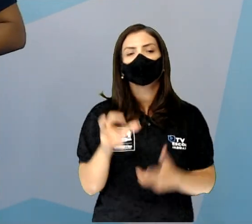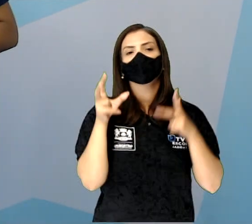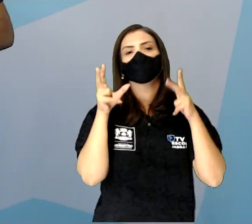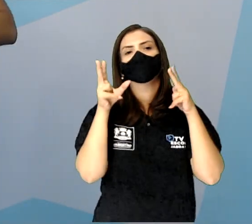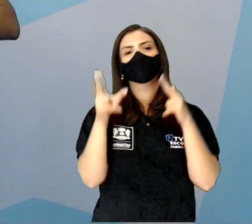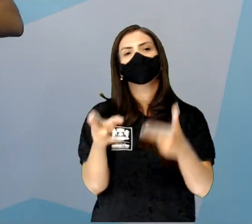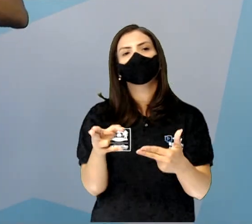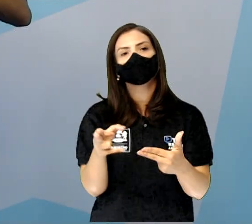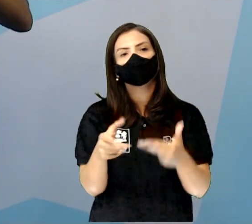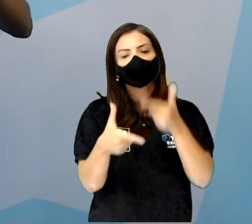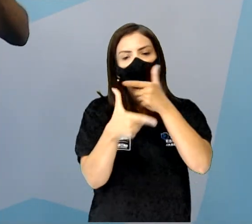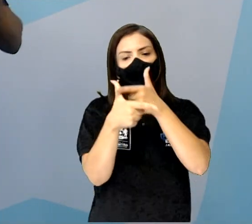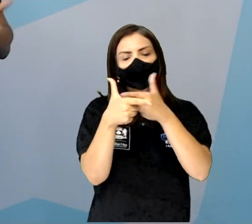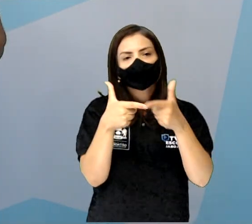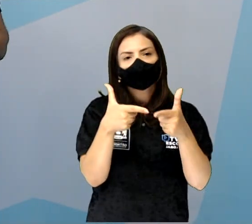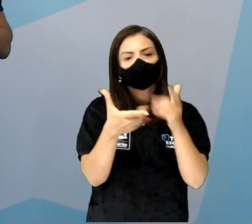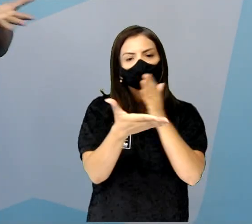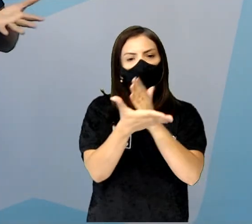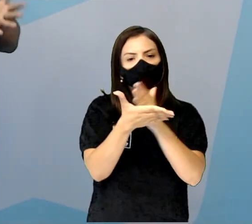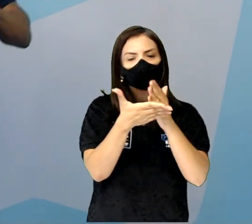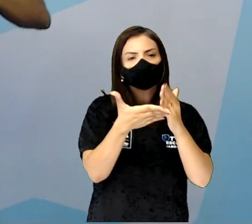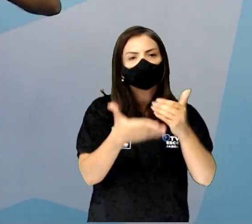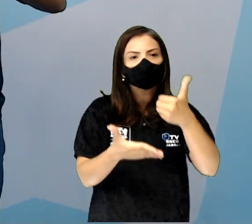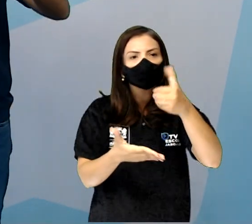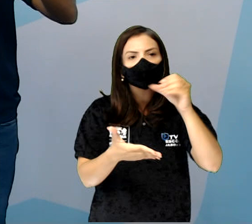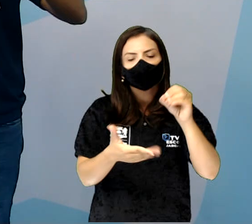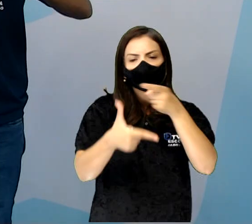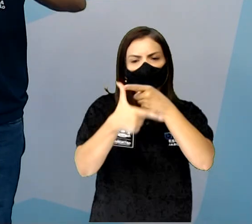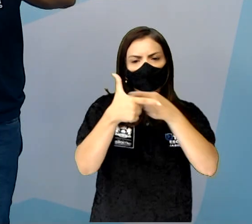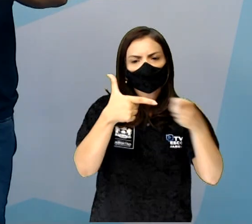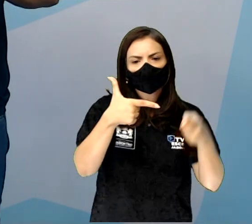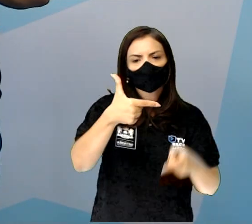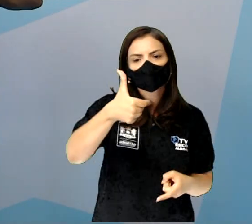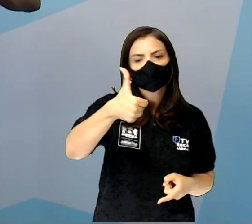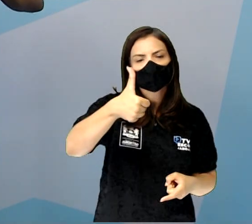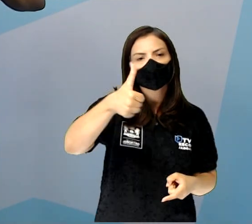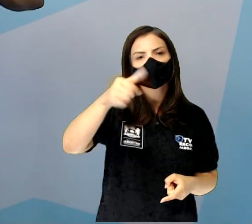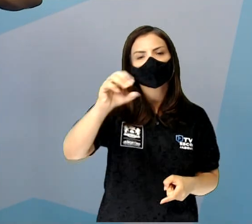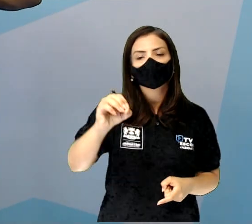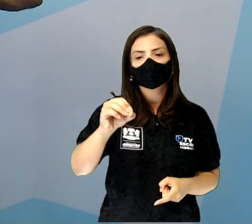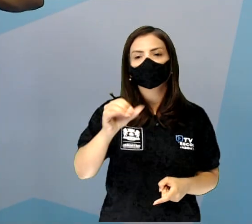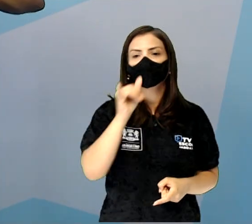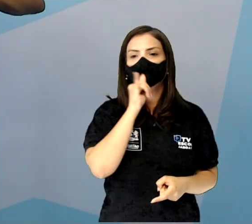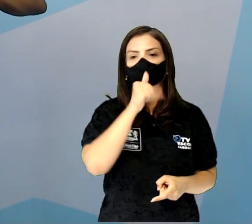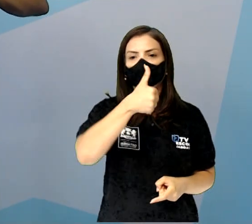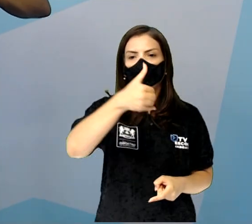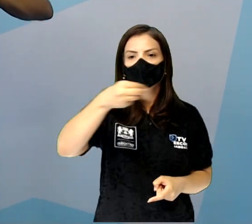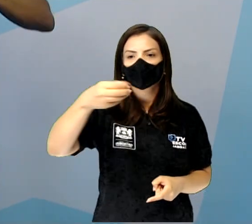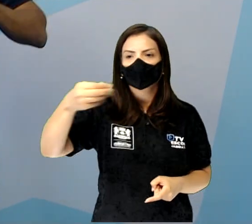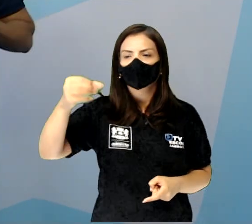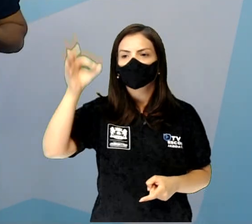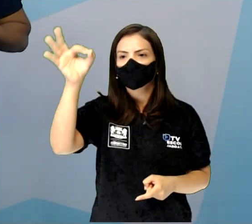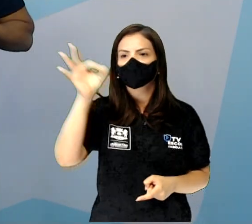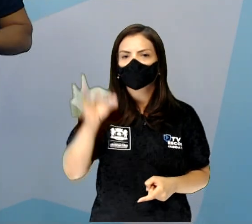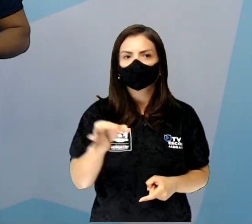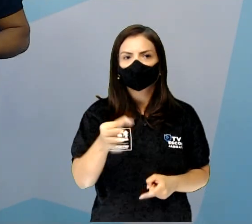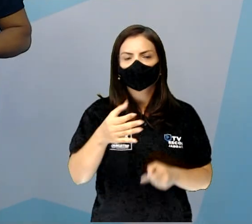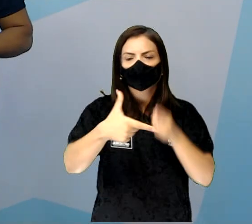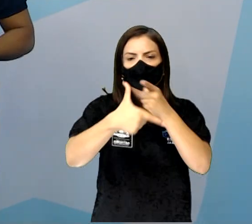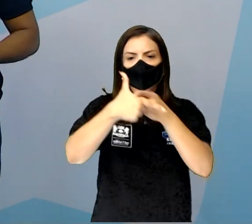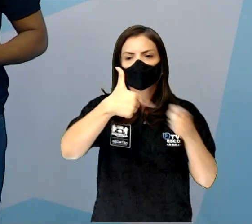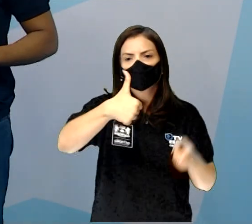você dividir em 10 partes. Pode ver, se eu tenho 100%, 10 partes, cada um com 10, vai dar justamente